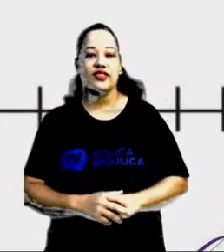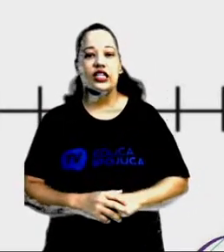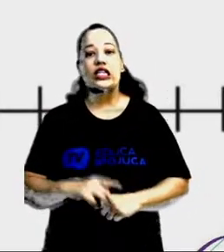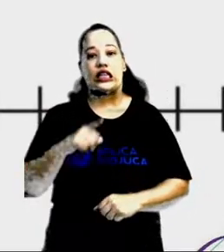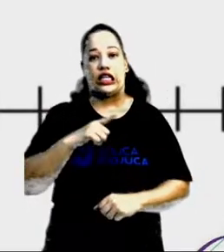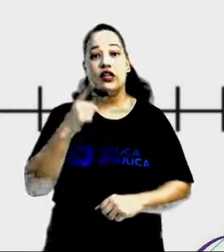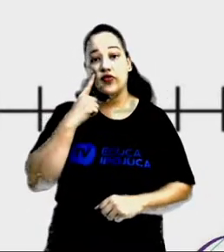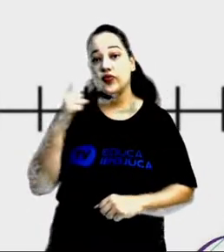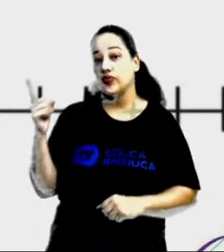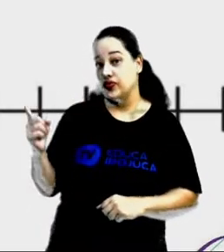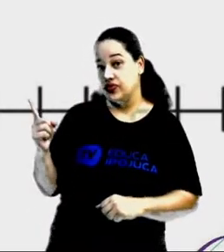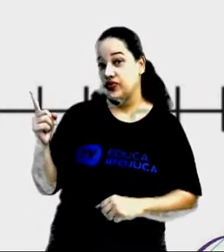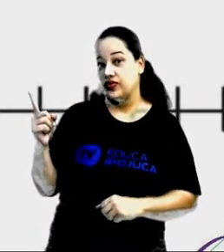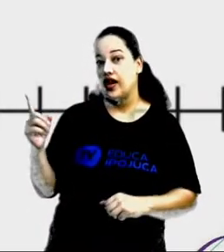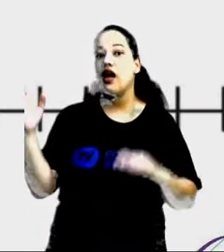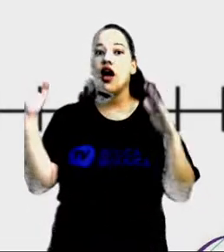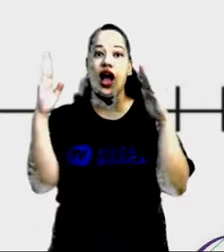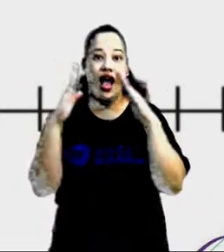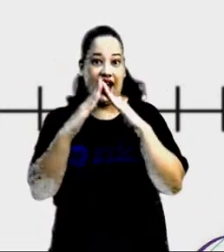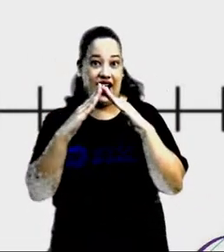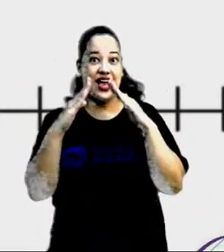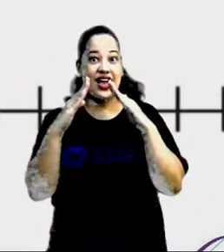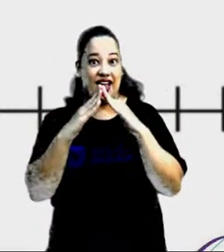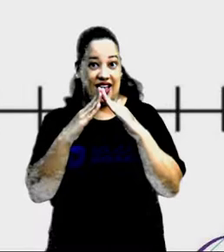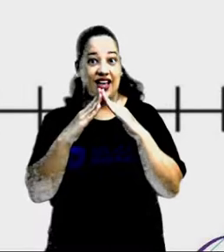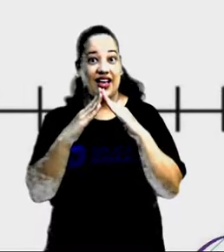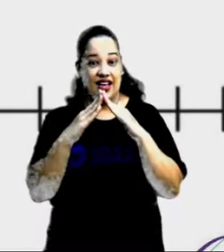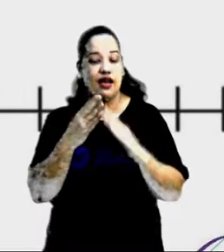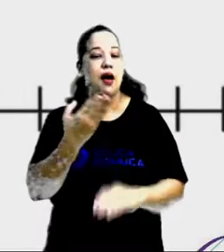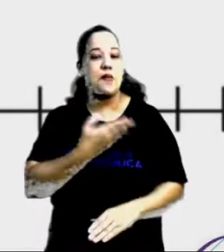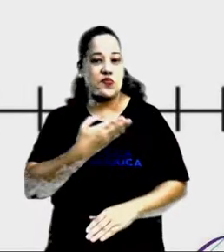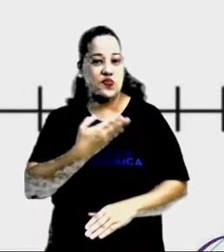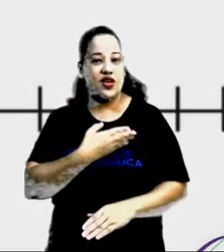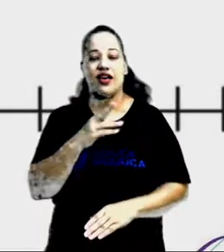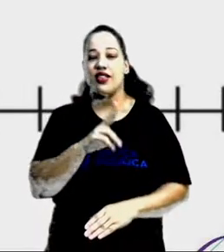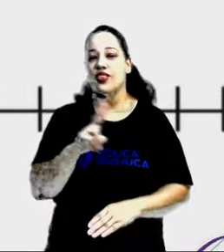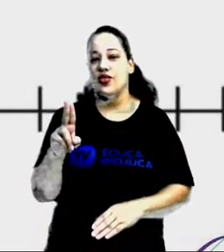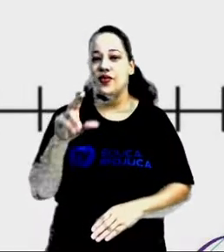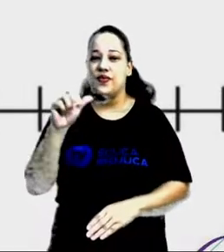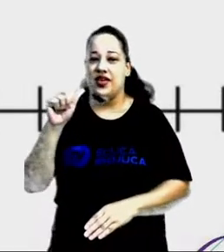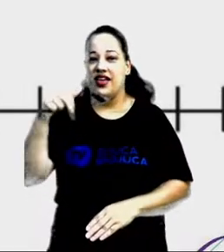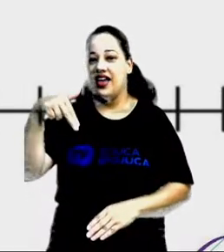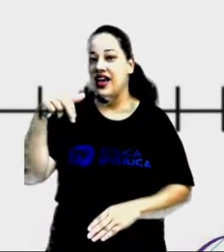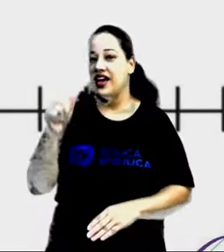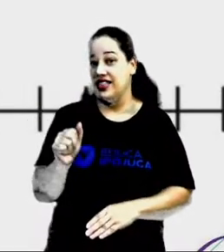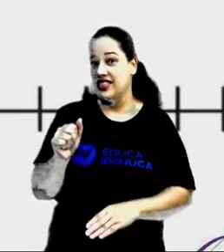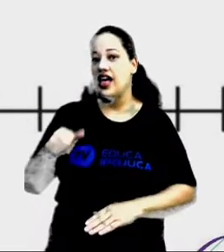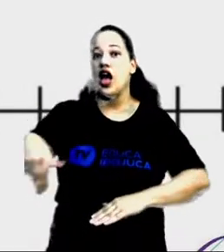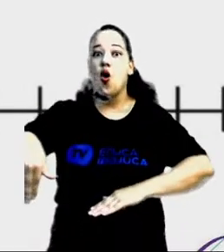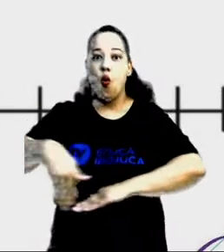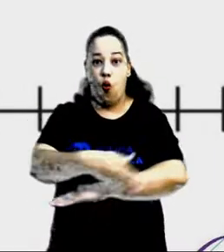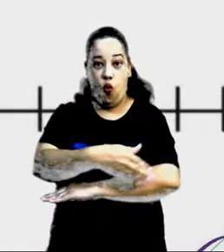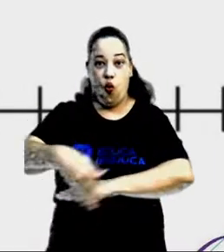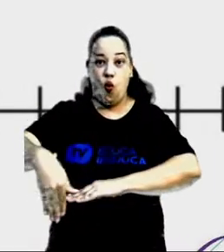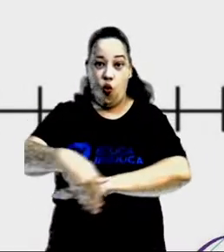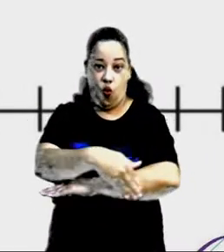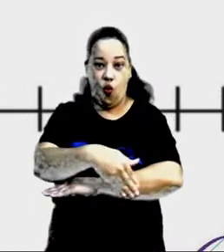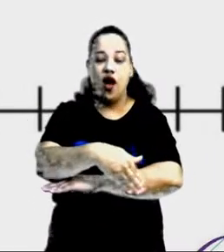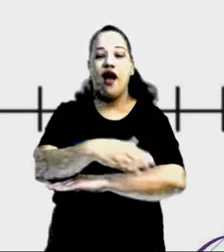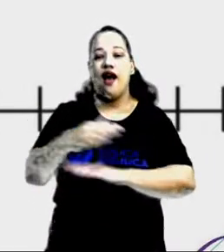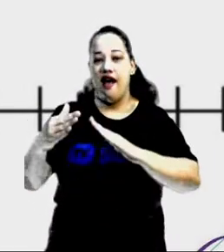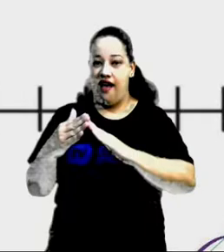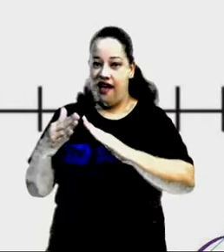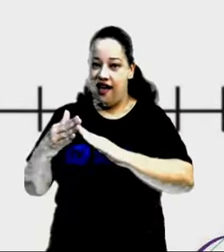Temos aqui uma casa, a casa da amiga Ana, e na mesma rua da casa de